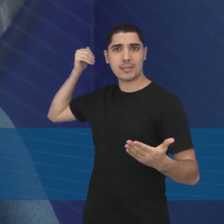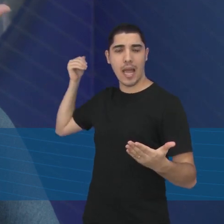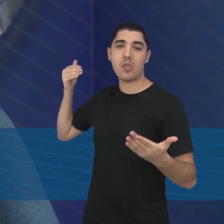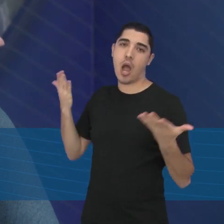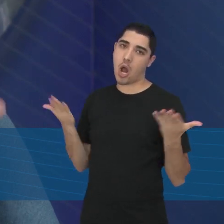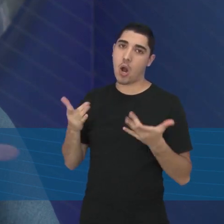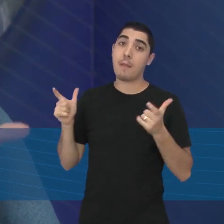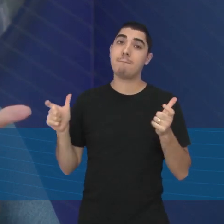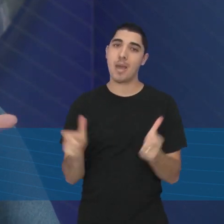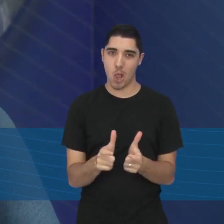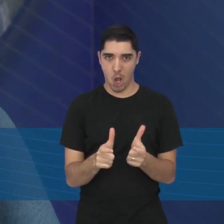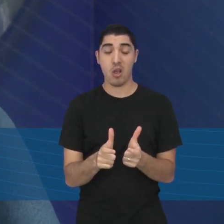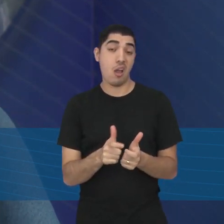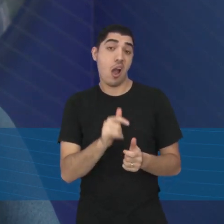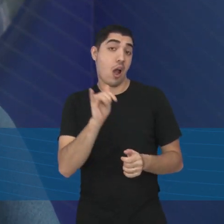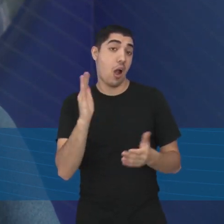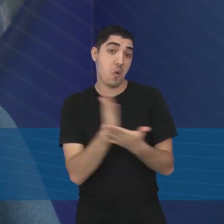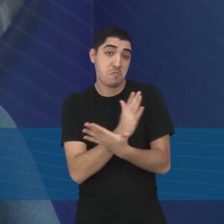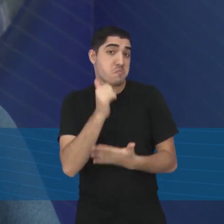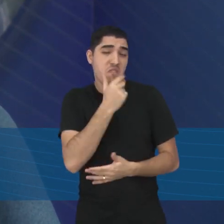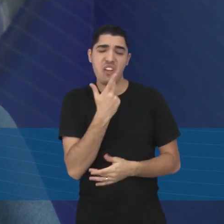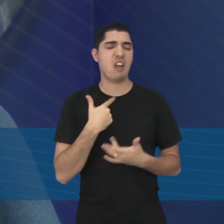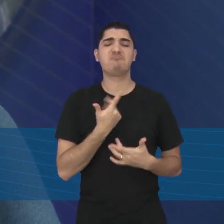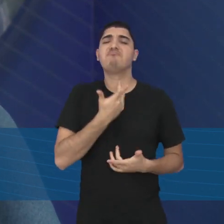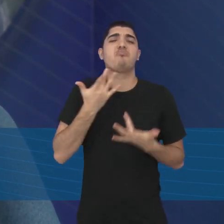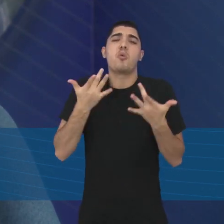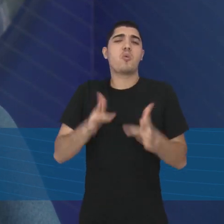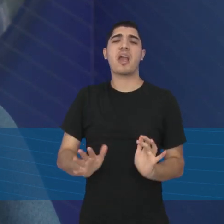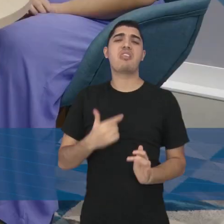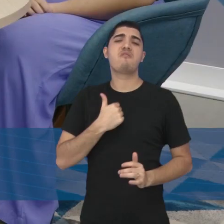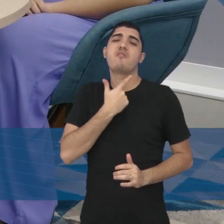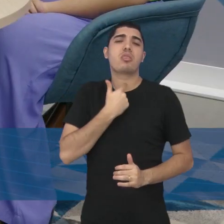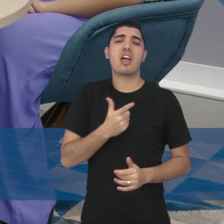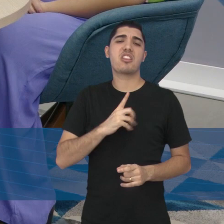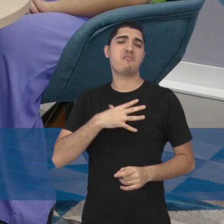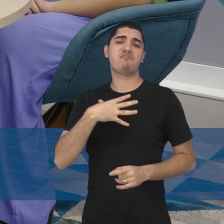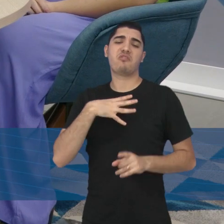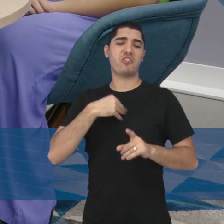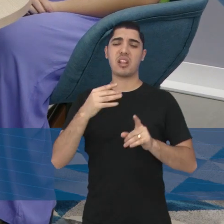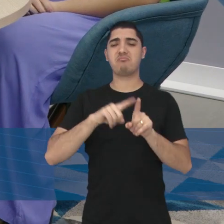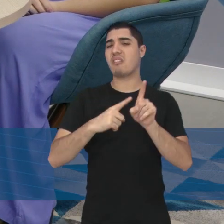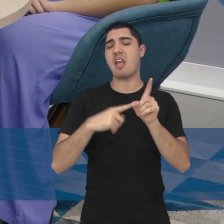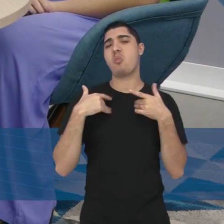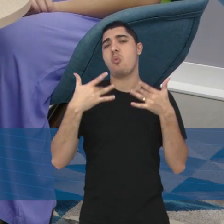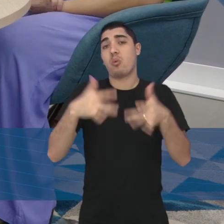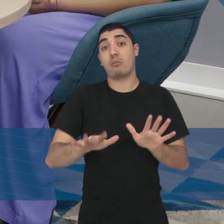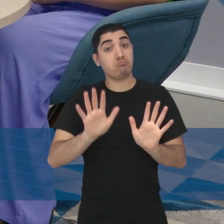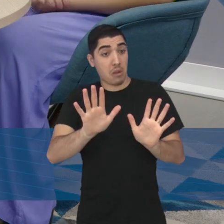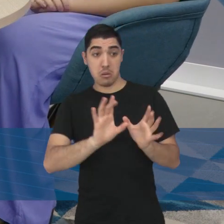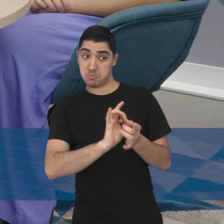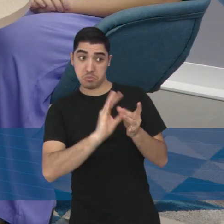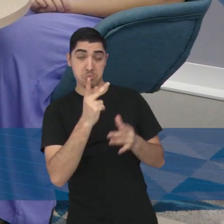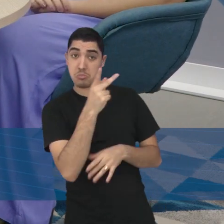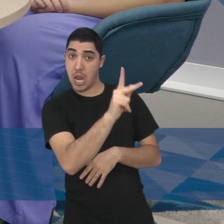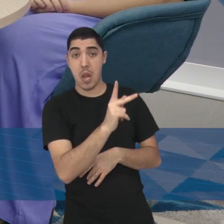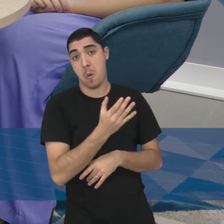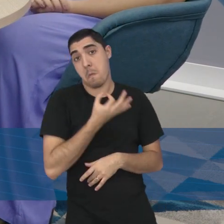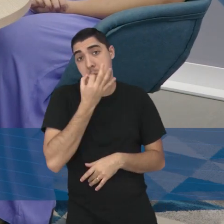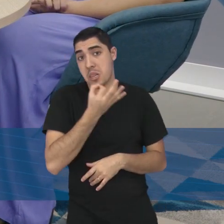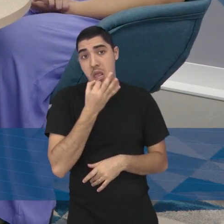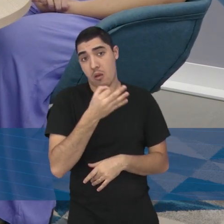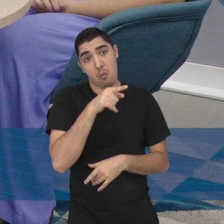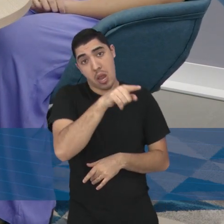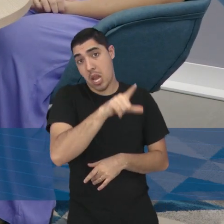elas falam com mais naturalidade, né? Eu não quero ter filhos, né? Que é uma decisão que só depende dela, né? E não de